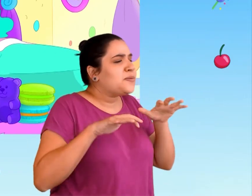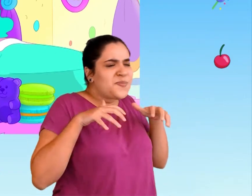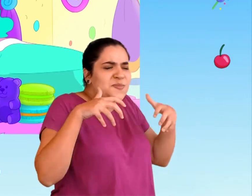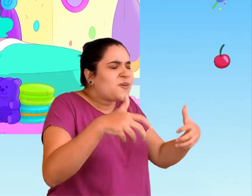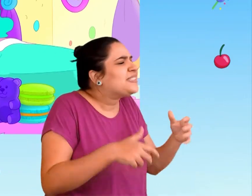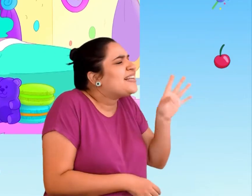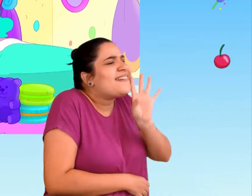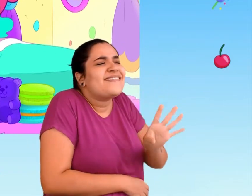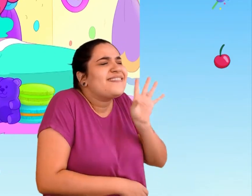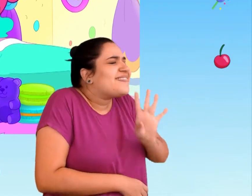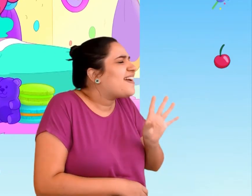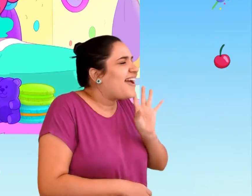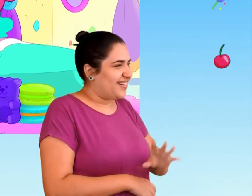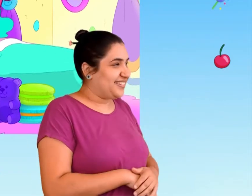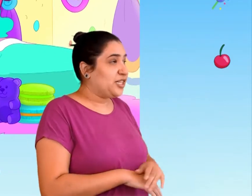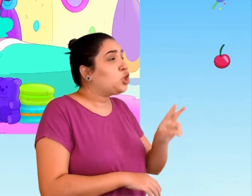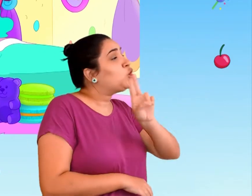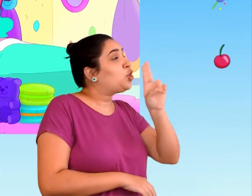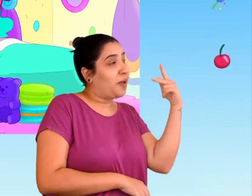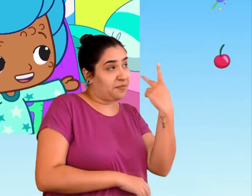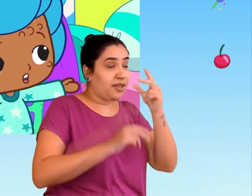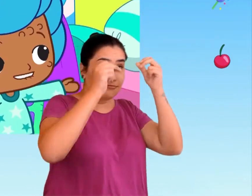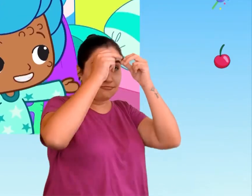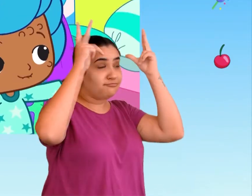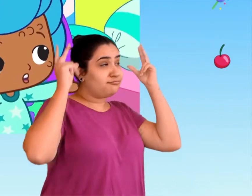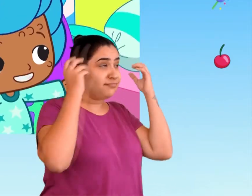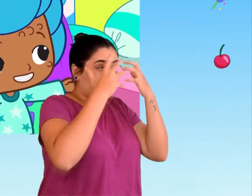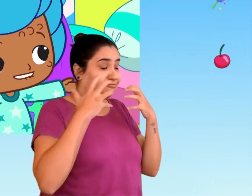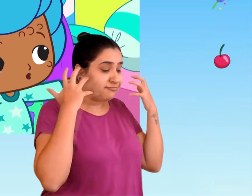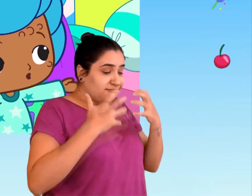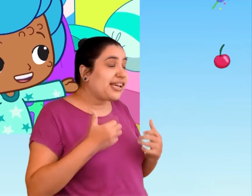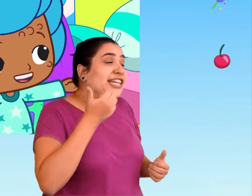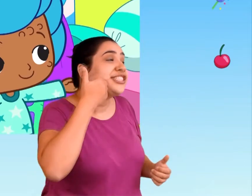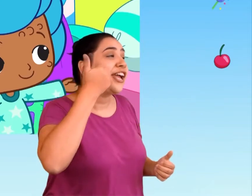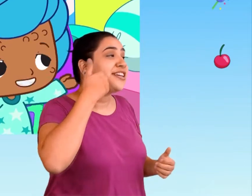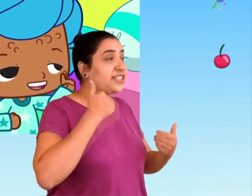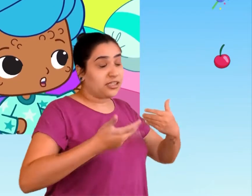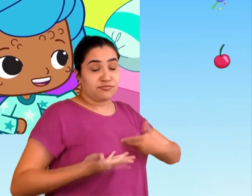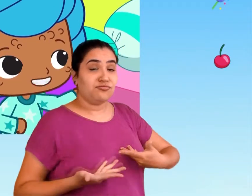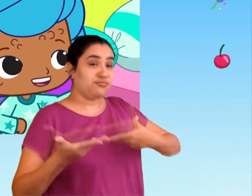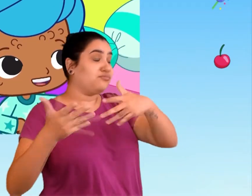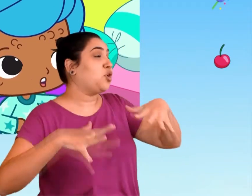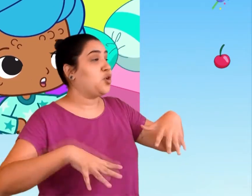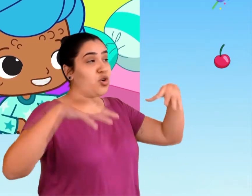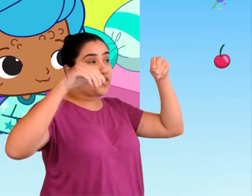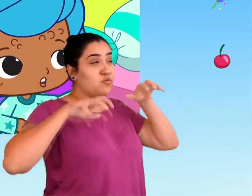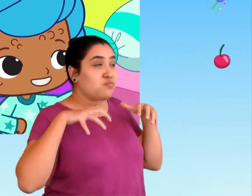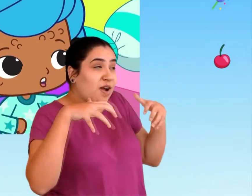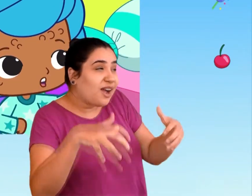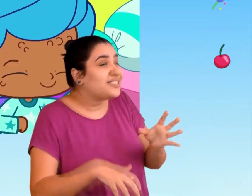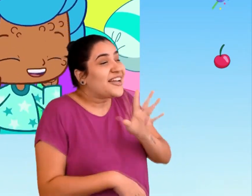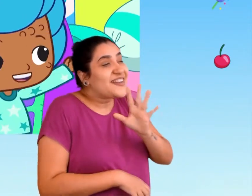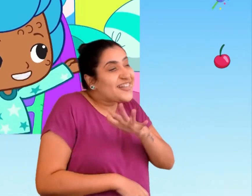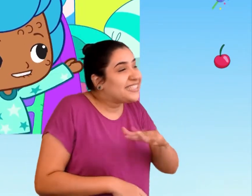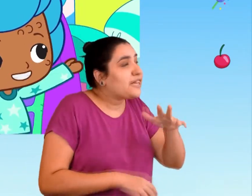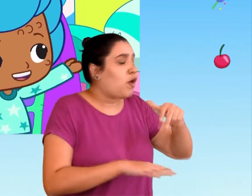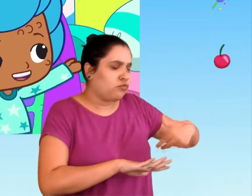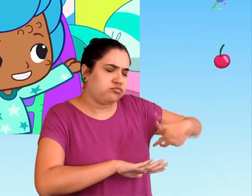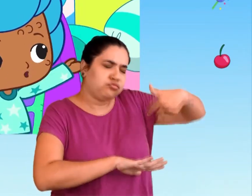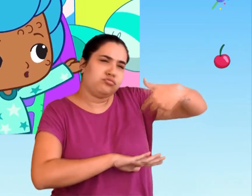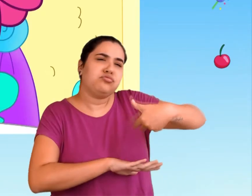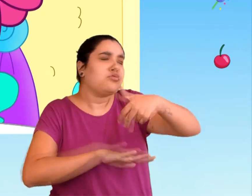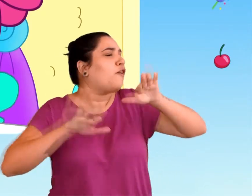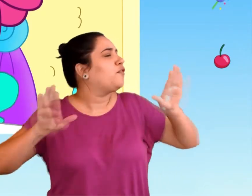eu conhecemos um monstro muito legal, chamado Crispão Tutti Frutti, que levou a gente ao Reino dos Monstros. A gente